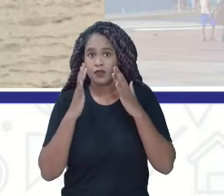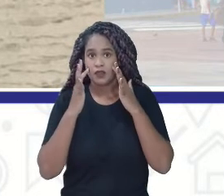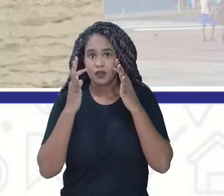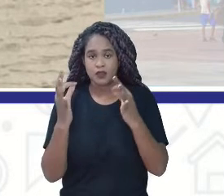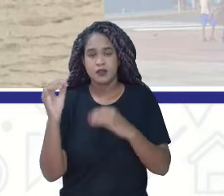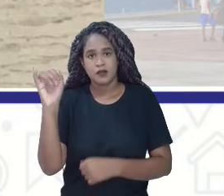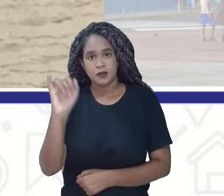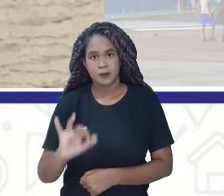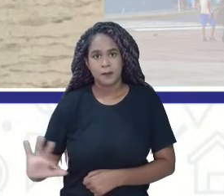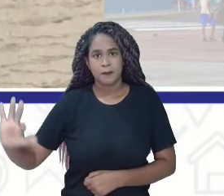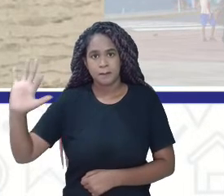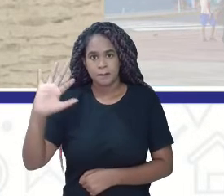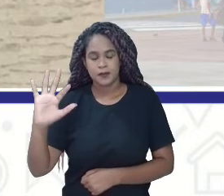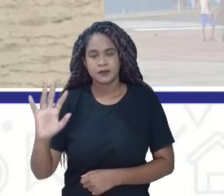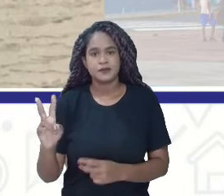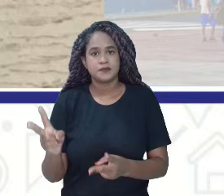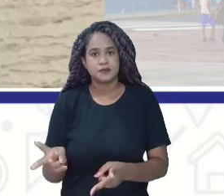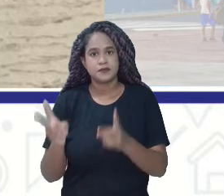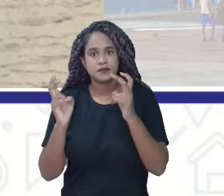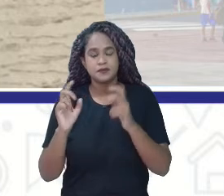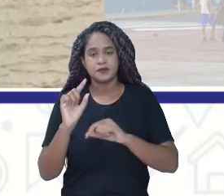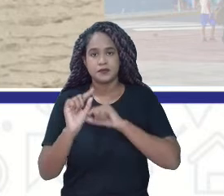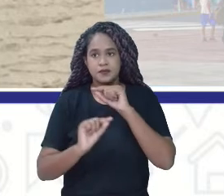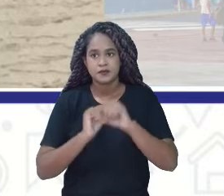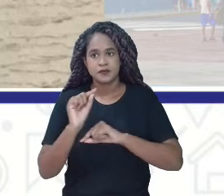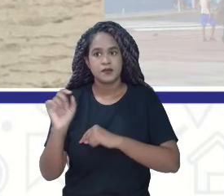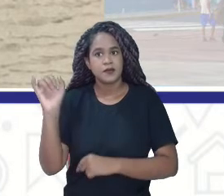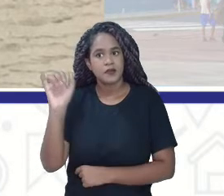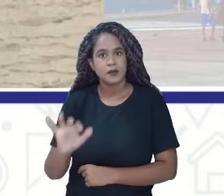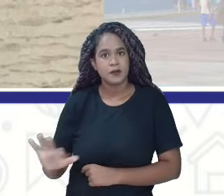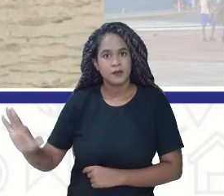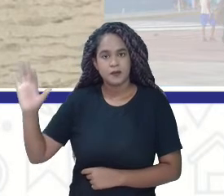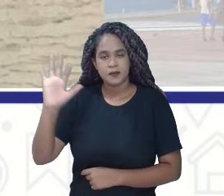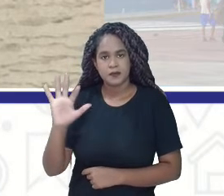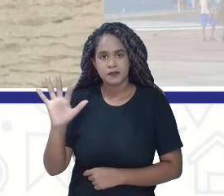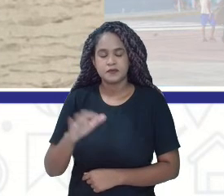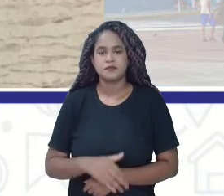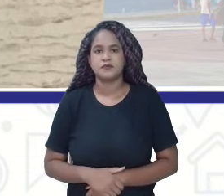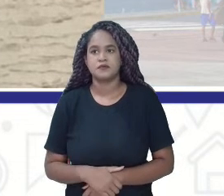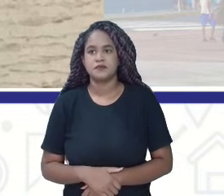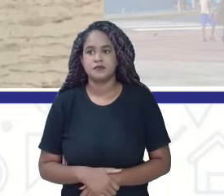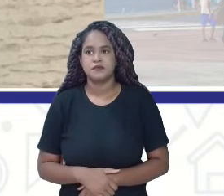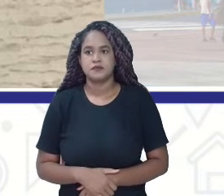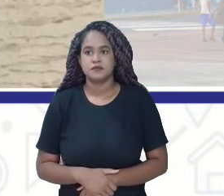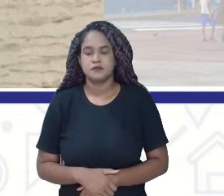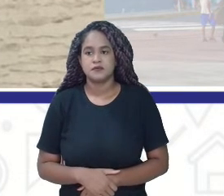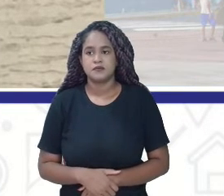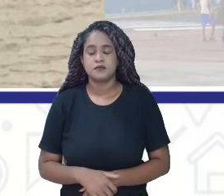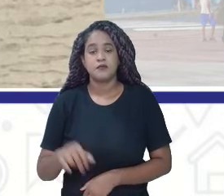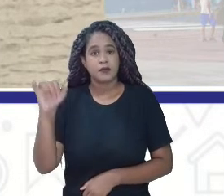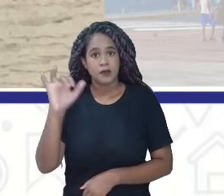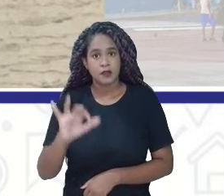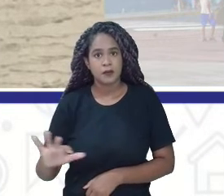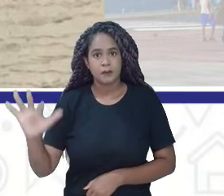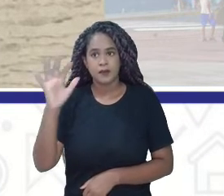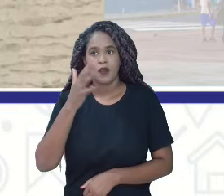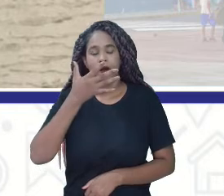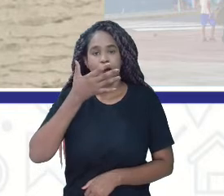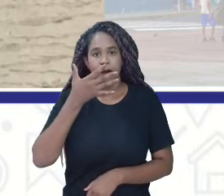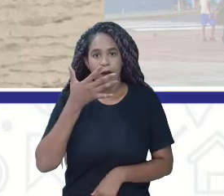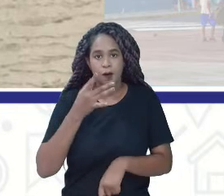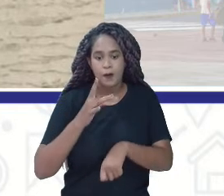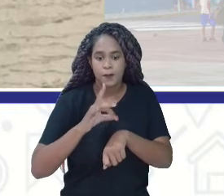imagem, observa o que é que a gente tem na imagem. É uma imagem que está em preto e branco, porque é uma imagem